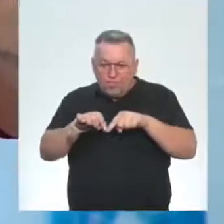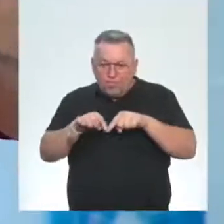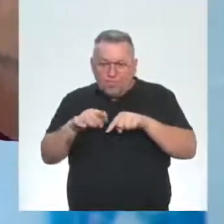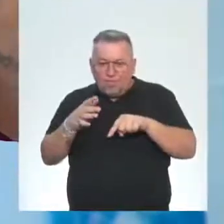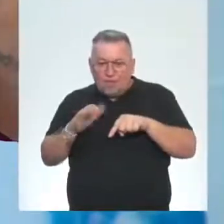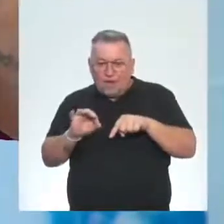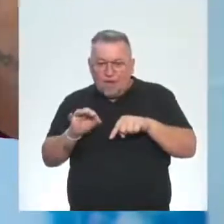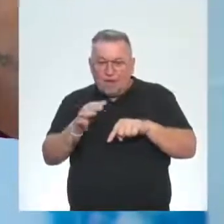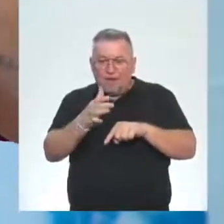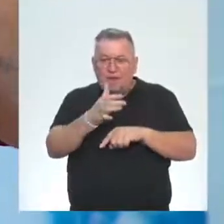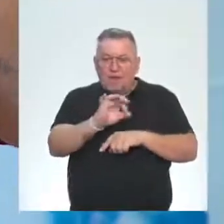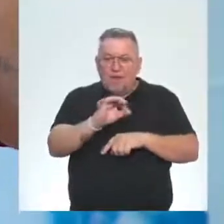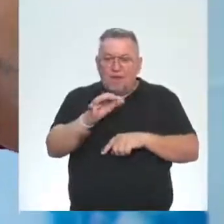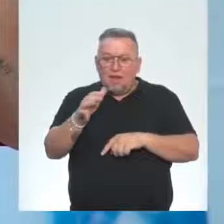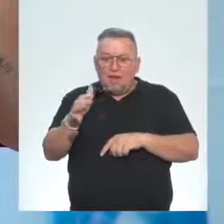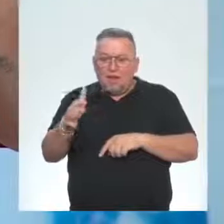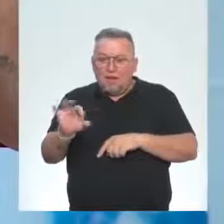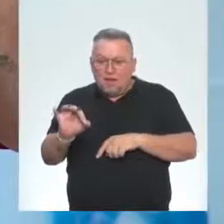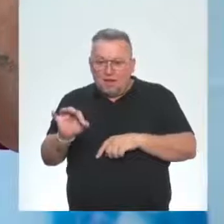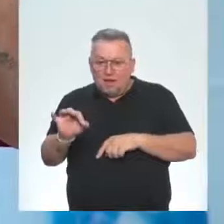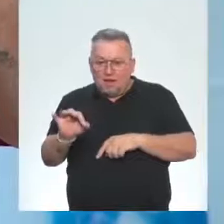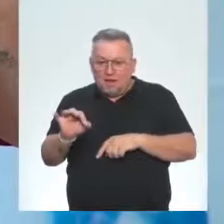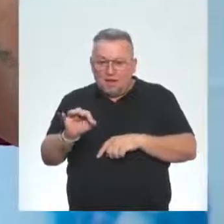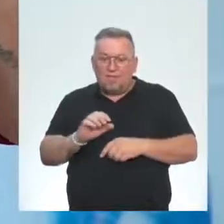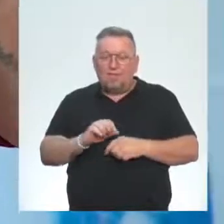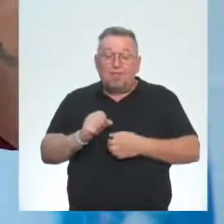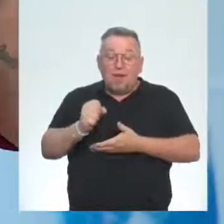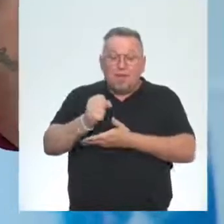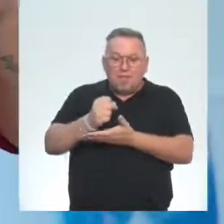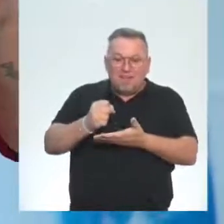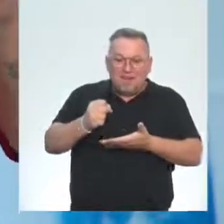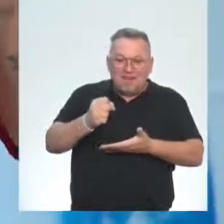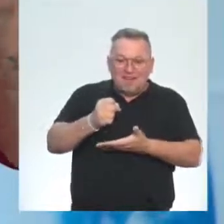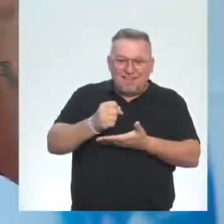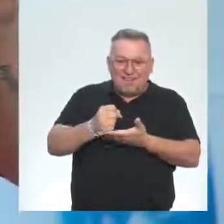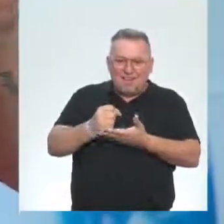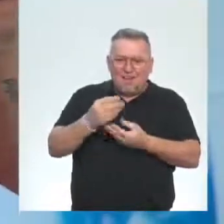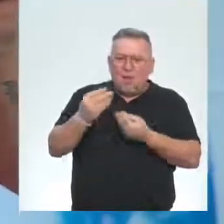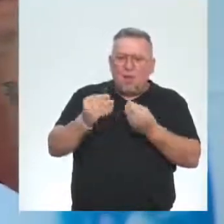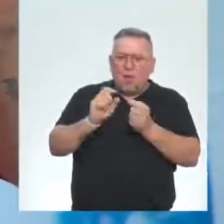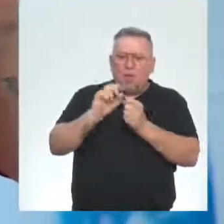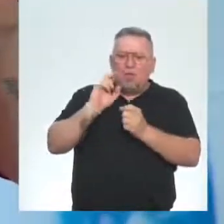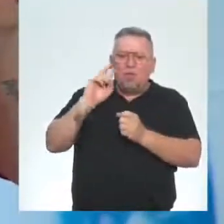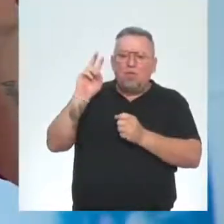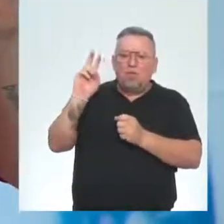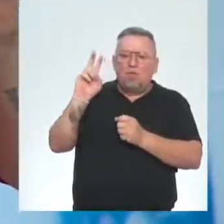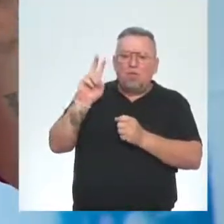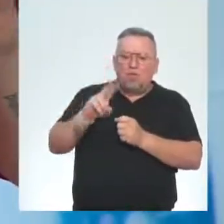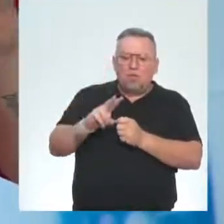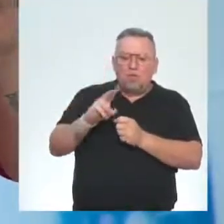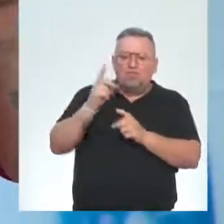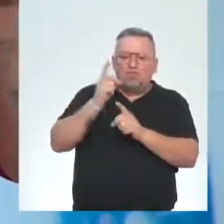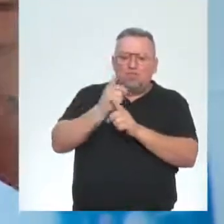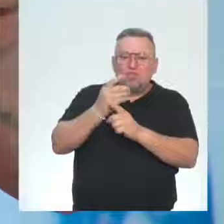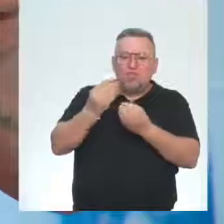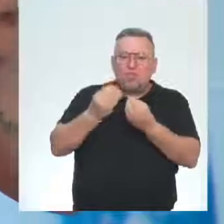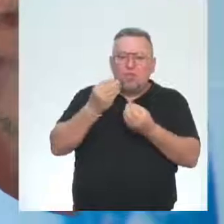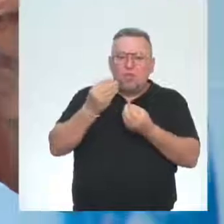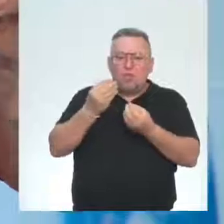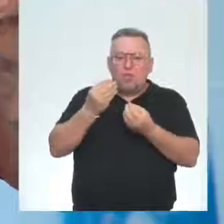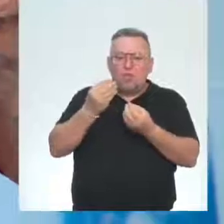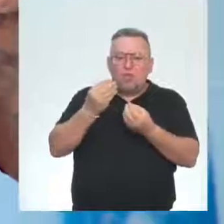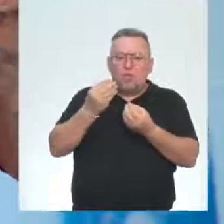10 centímetros de assim, que é a base, né? Como que a gente captura localiza, não é nem captura, a